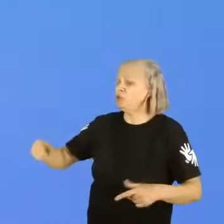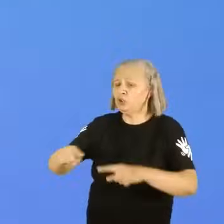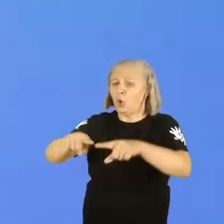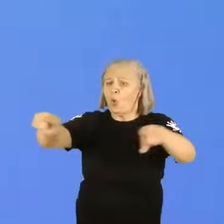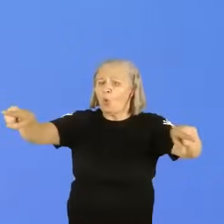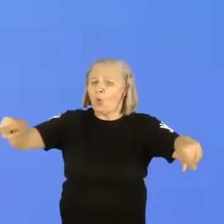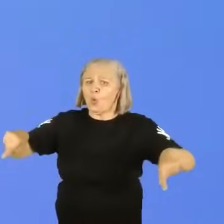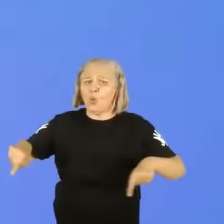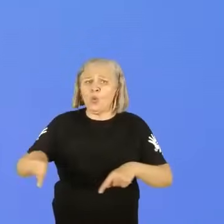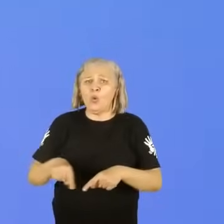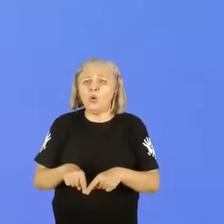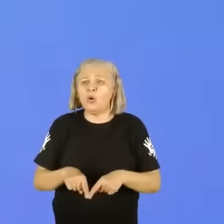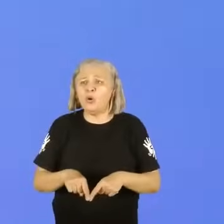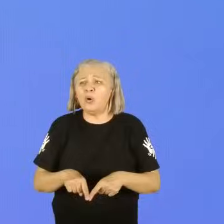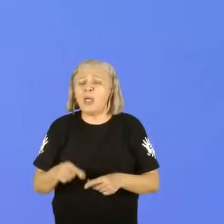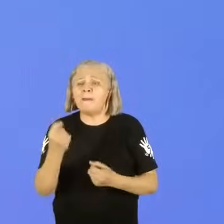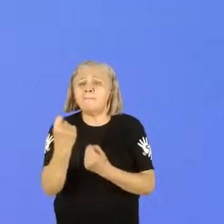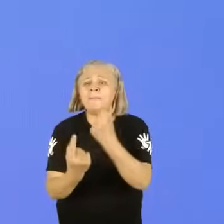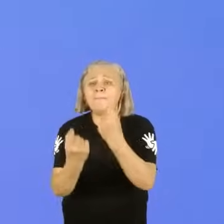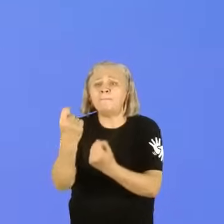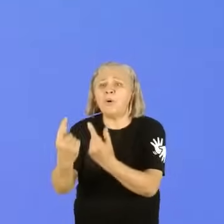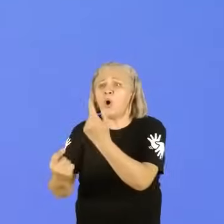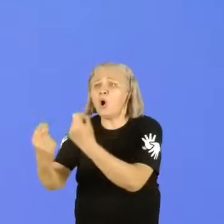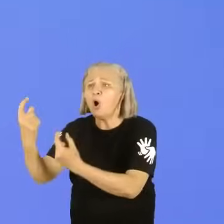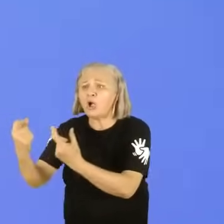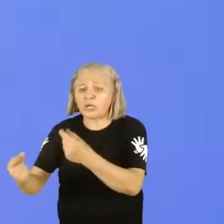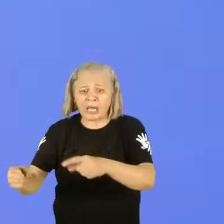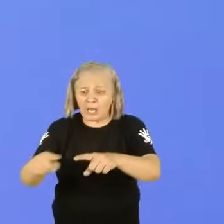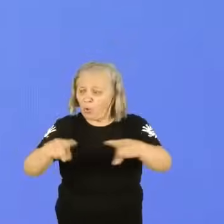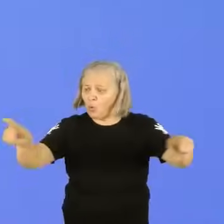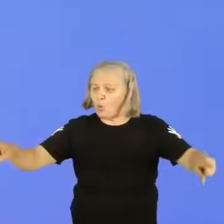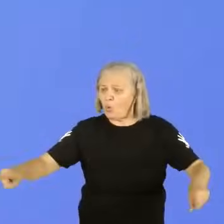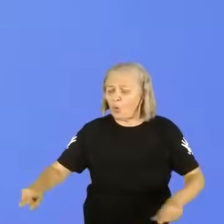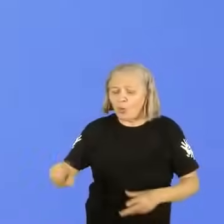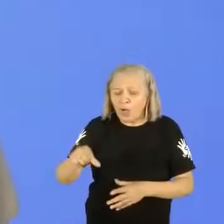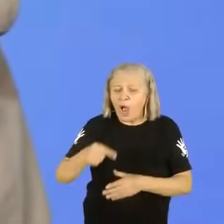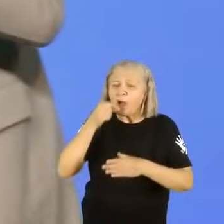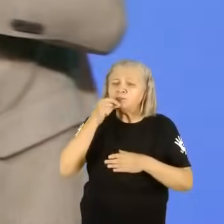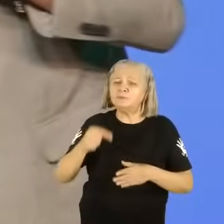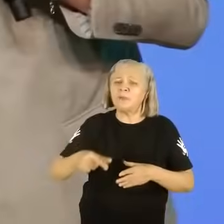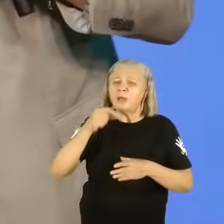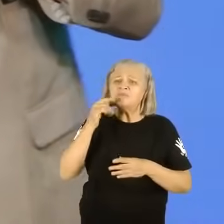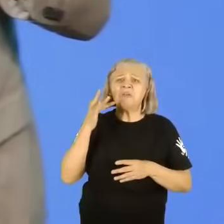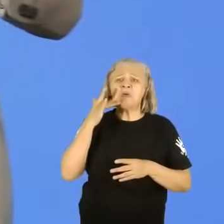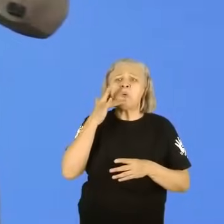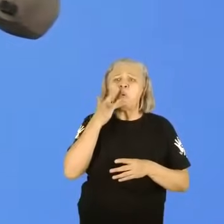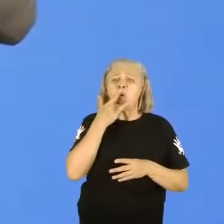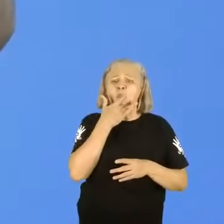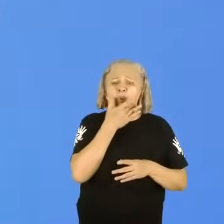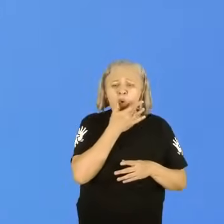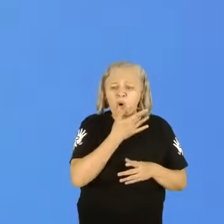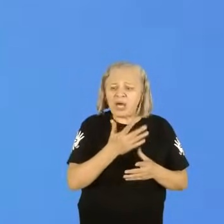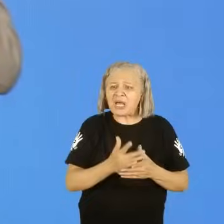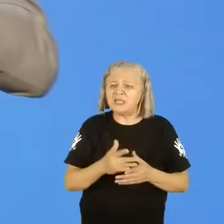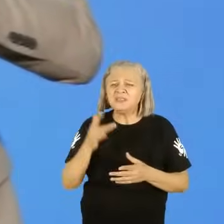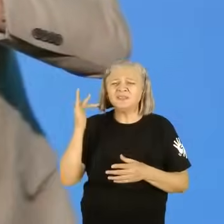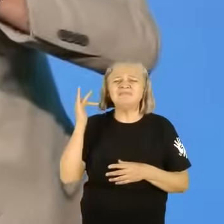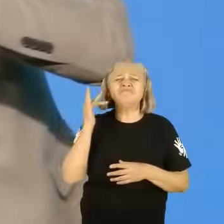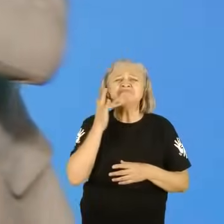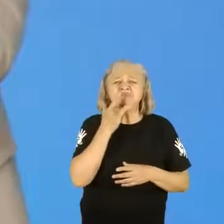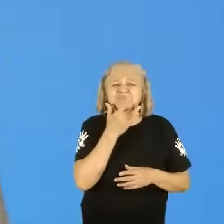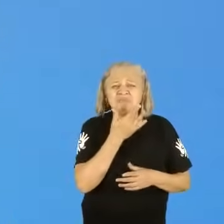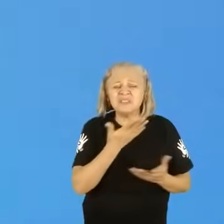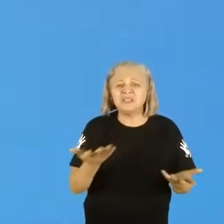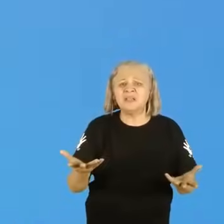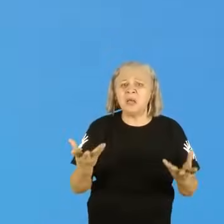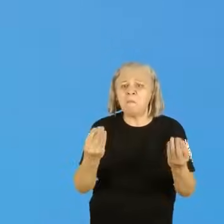um capeta entra para comer pipoca aqui. Uma pipoca boa, bonita, uns carrinhos bonitos, vermelho. Aí quando eu vim já